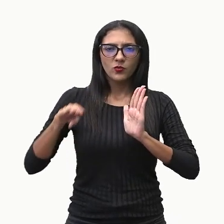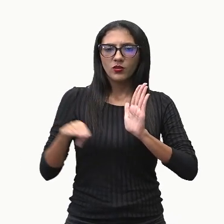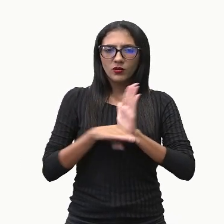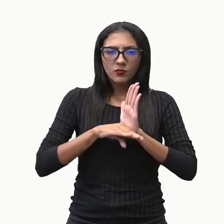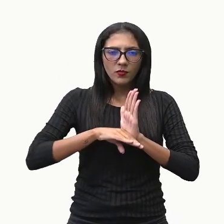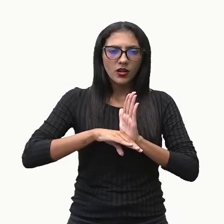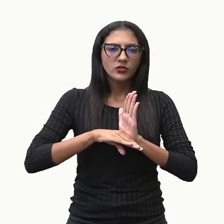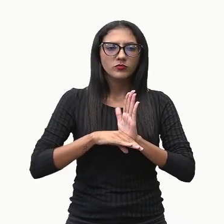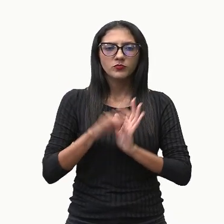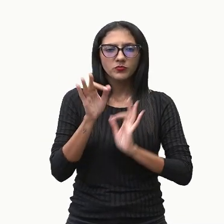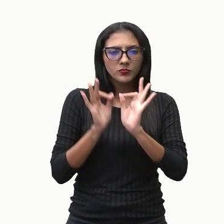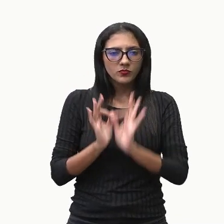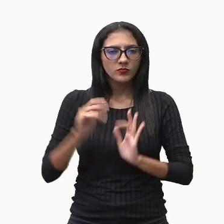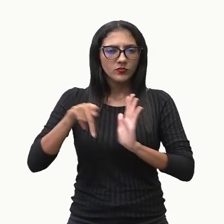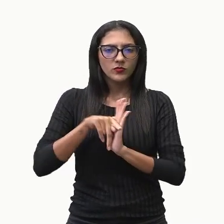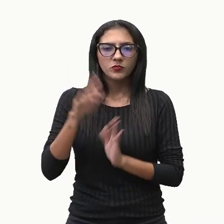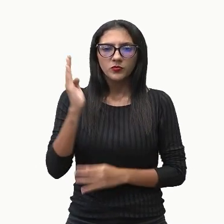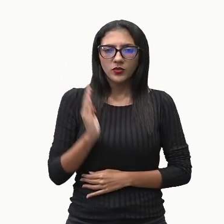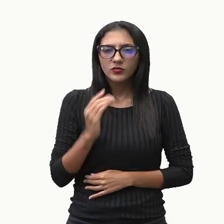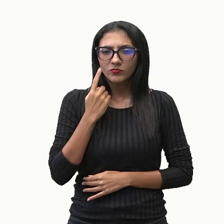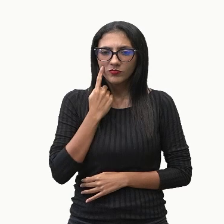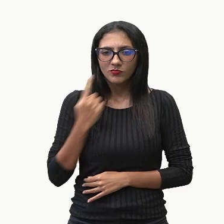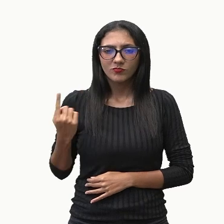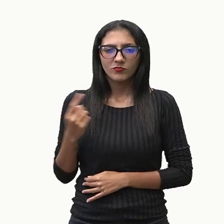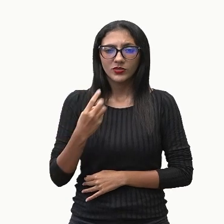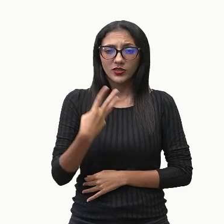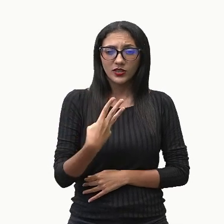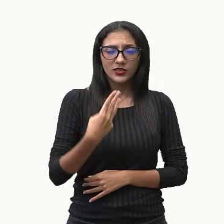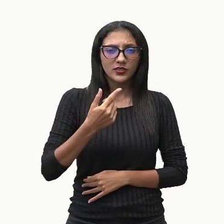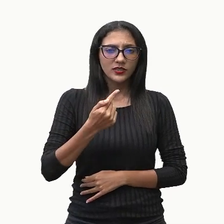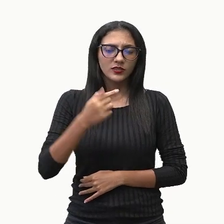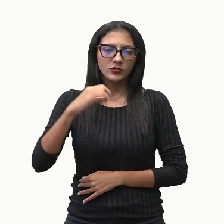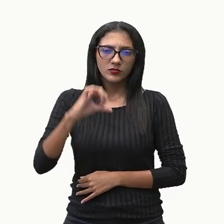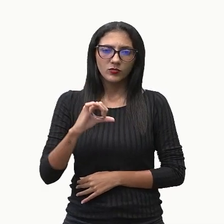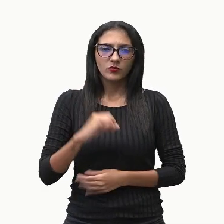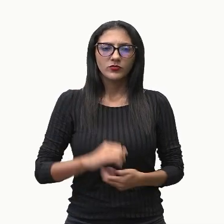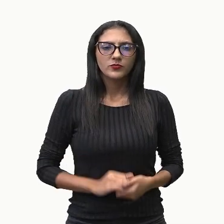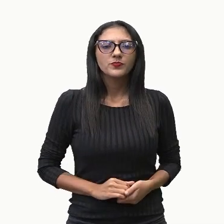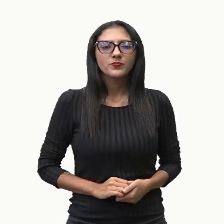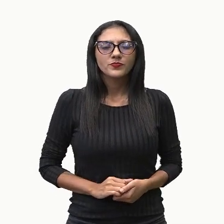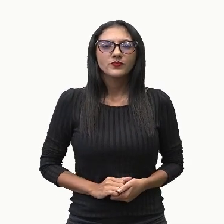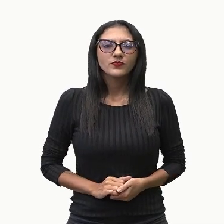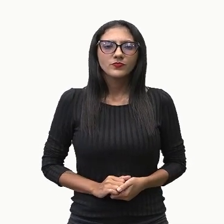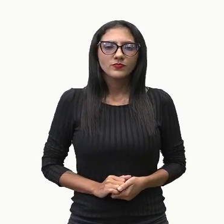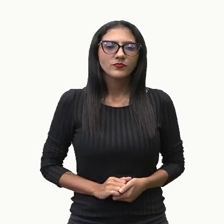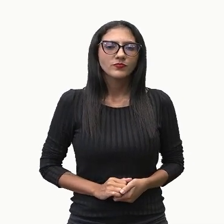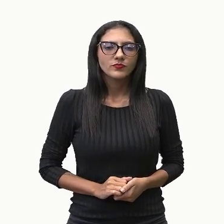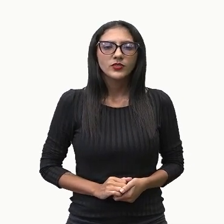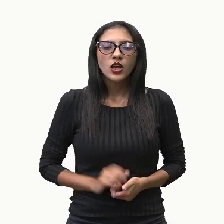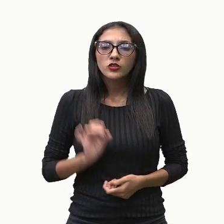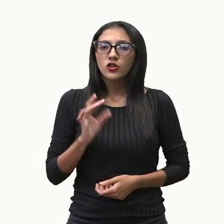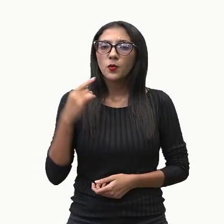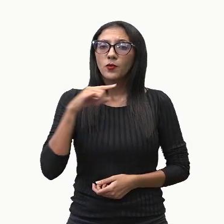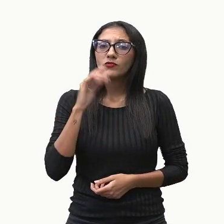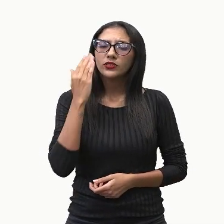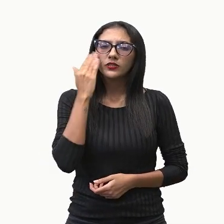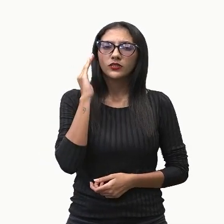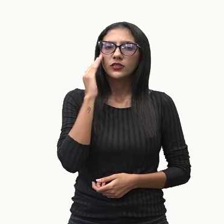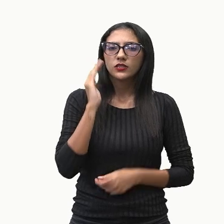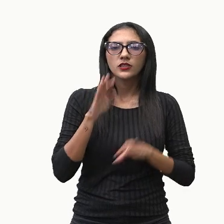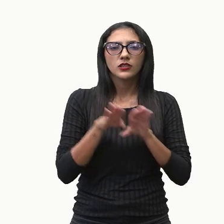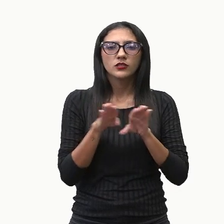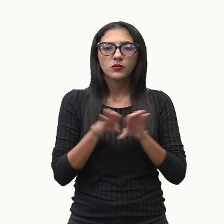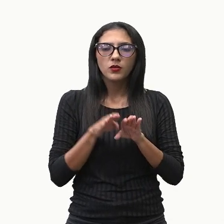65ª posição, está com 379 pontos. Então, aqui só para dar uma ideia de que